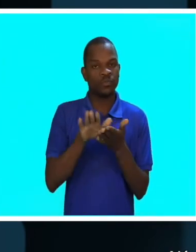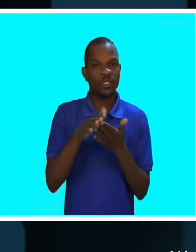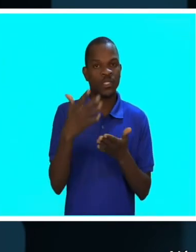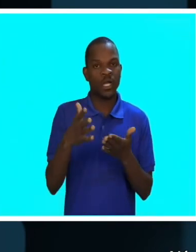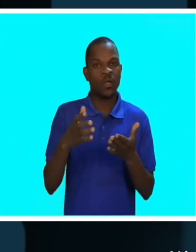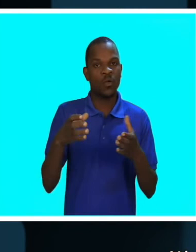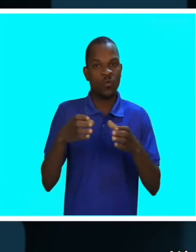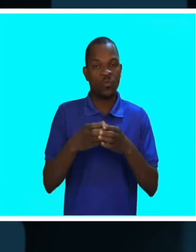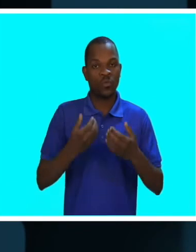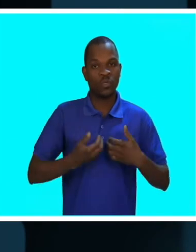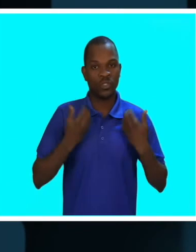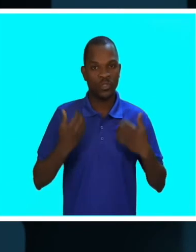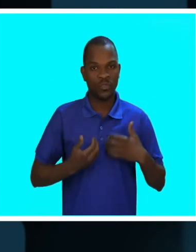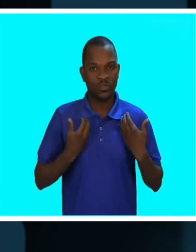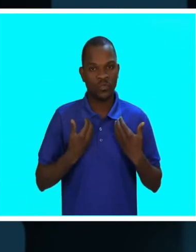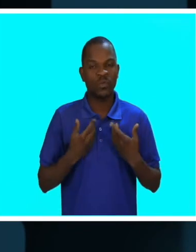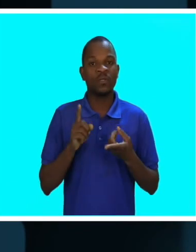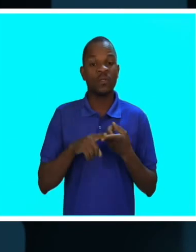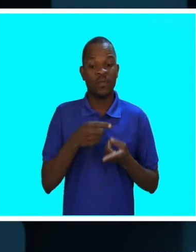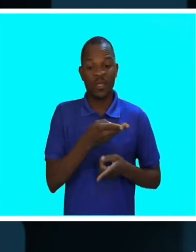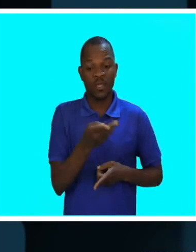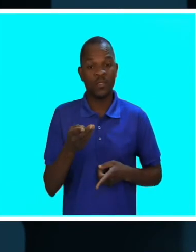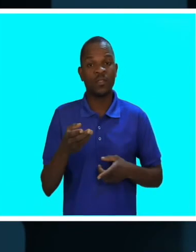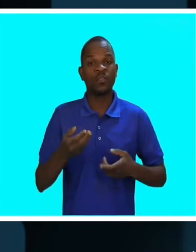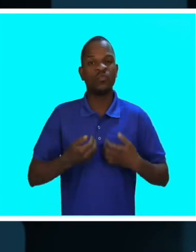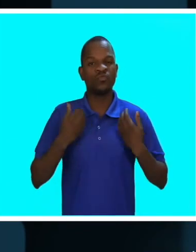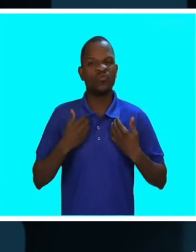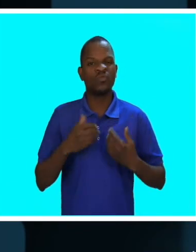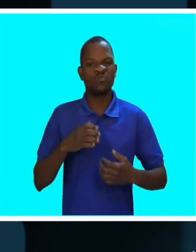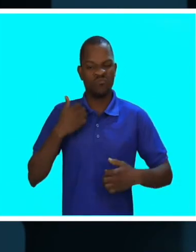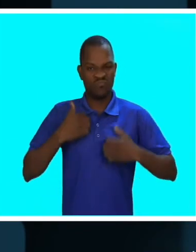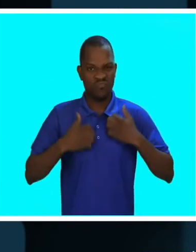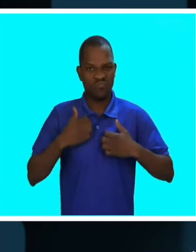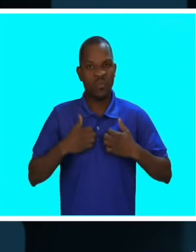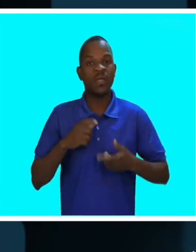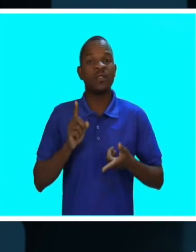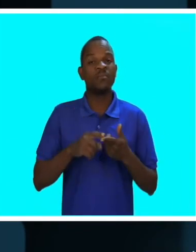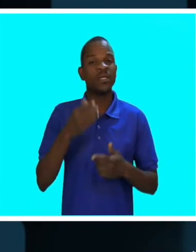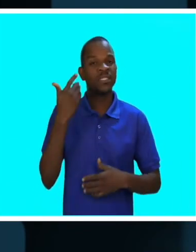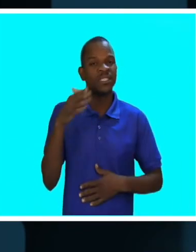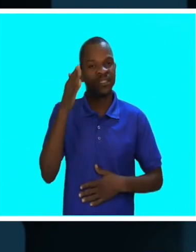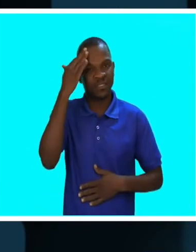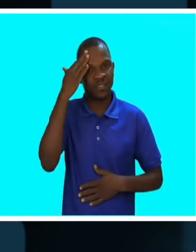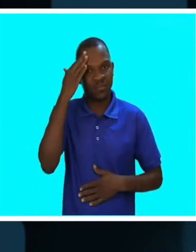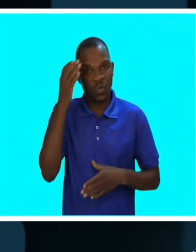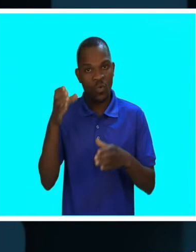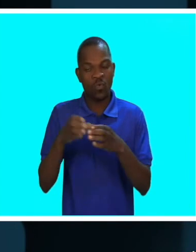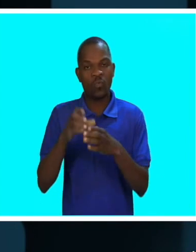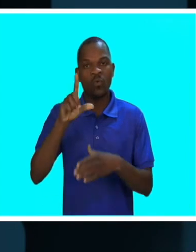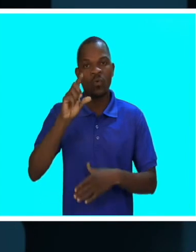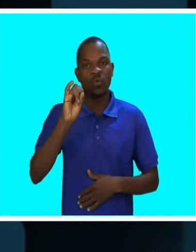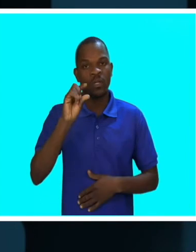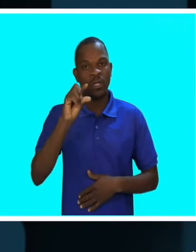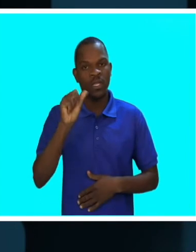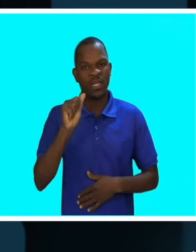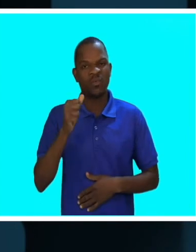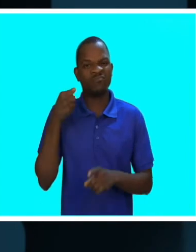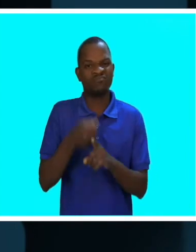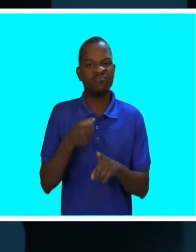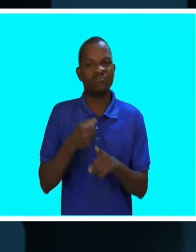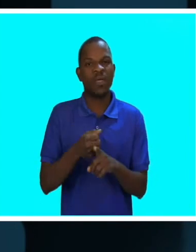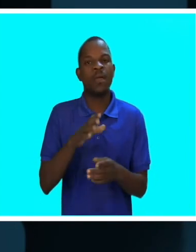mas jovens ambiciosos. Esses jovens ambiciosos, eles sabem que na plataforma da Liga lutam pela sua